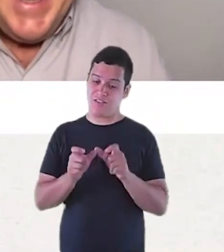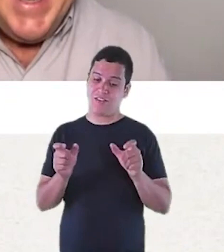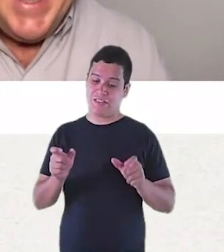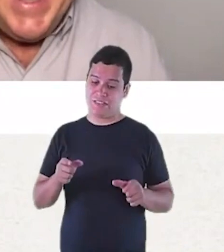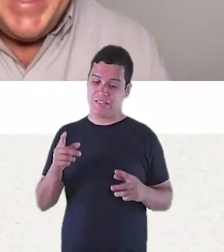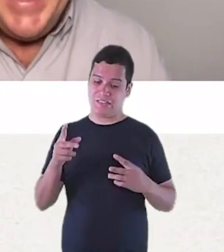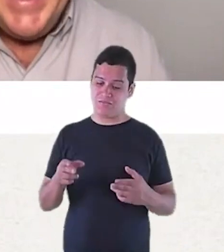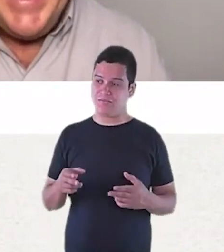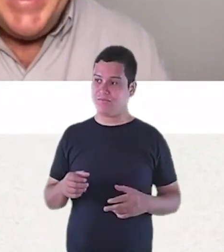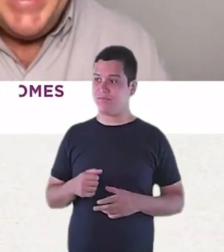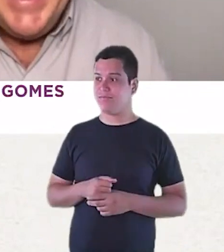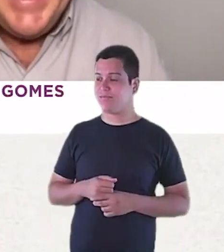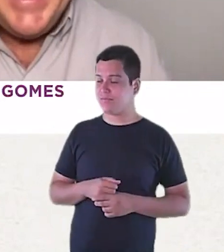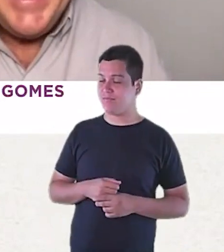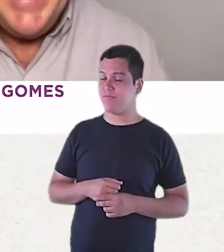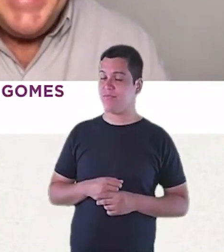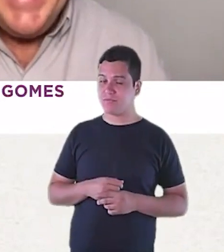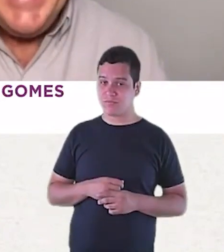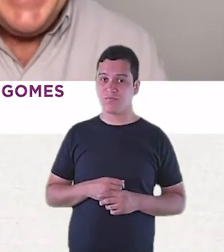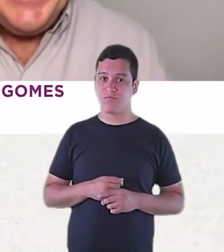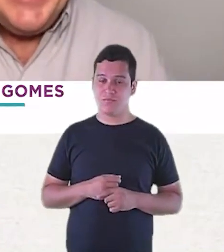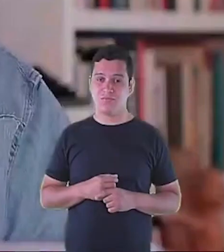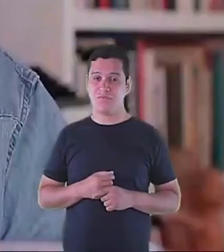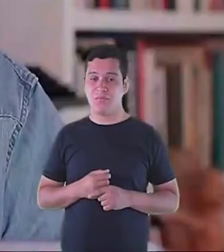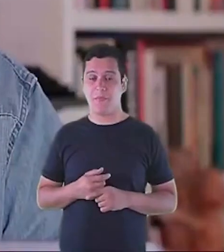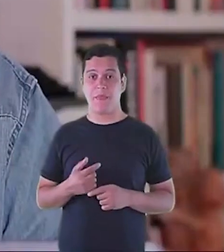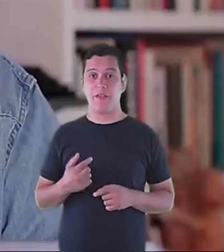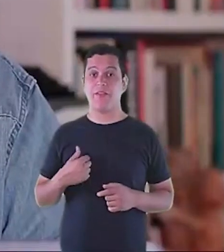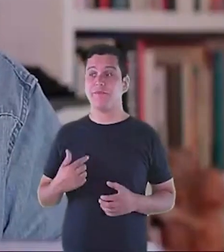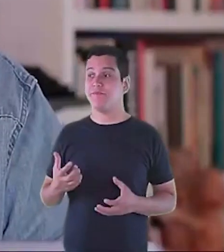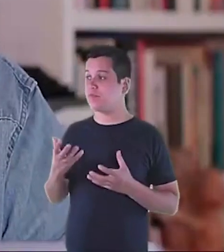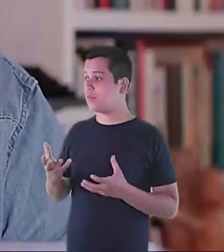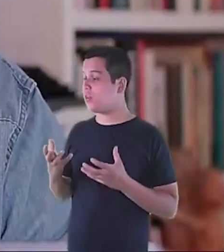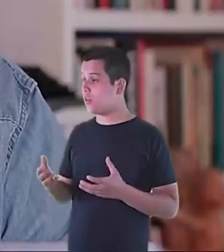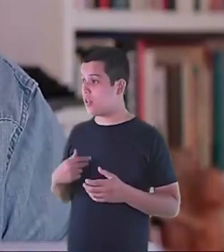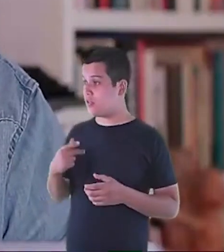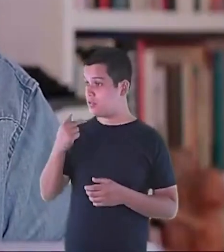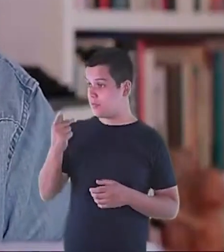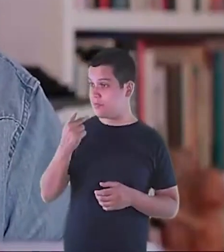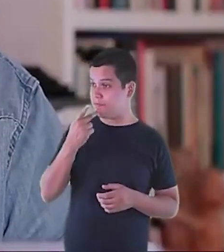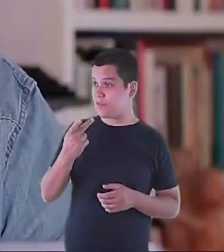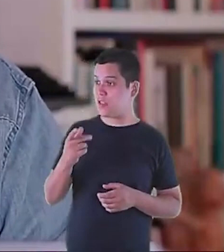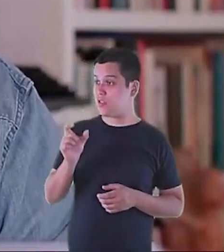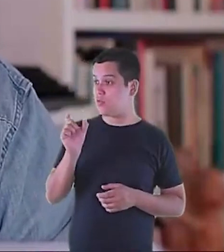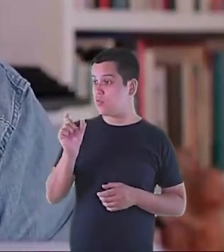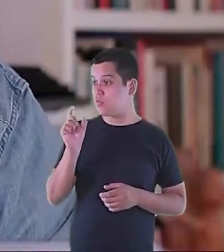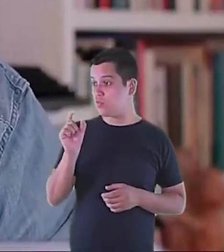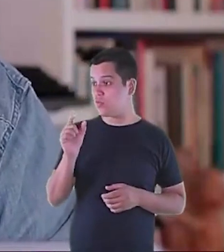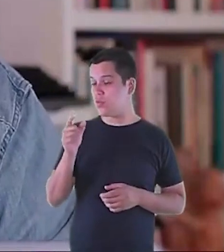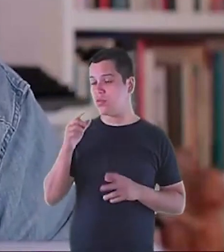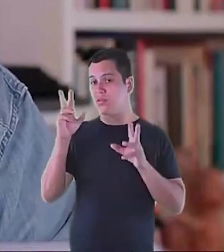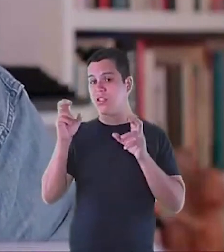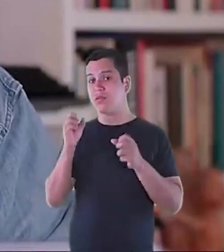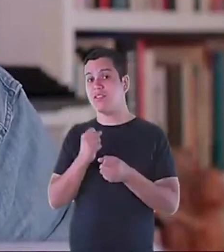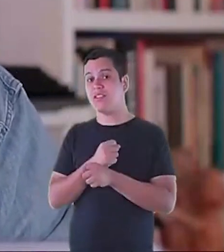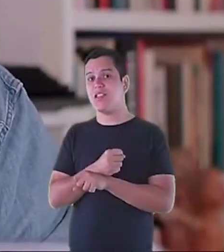Especializadíssimos, cada vez mais. Eu queria que você falasse um pouco sobre a escravidão dos índios.